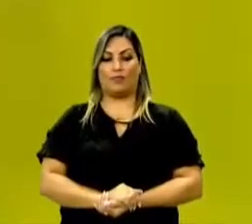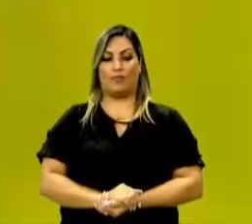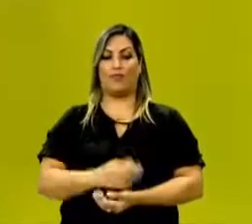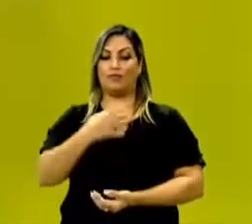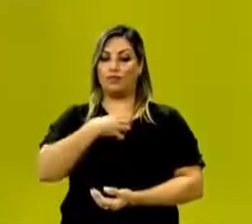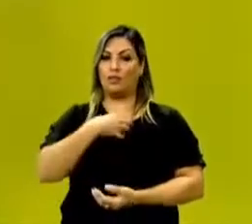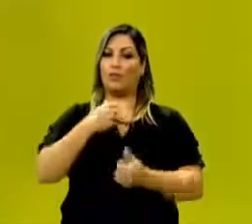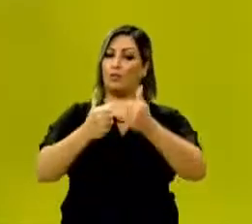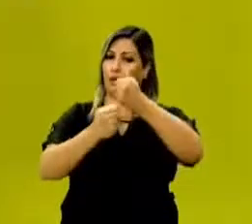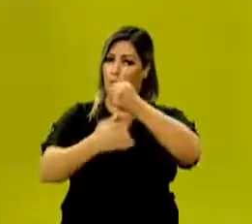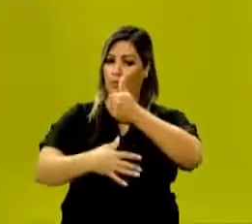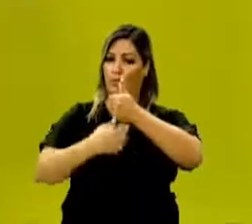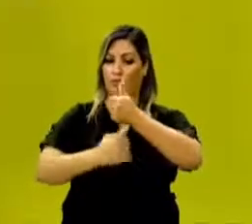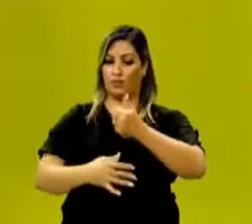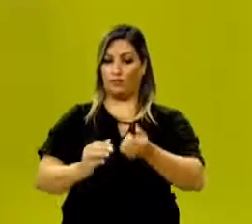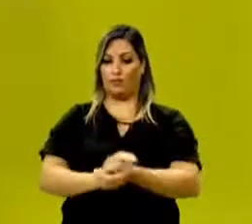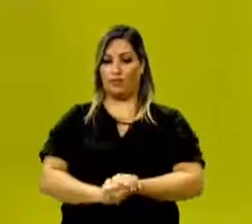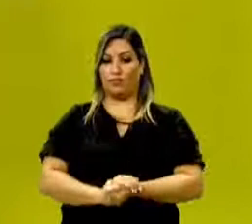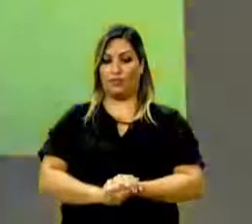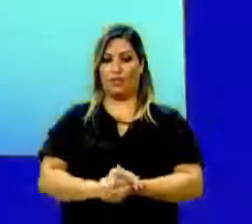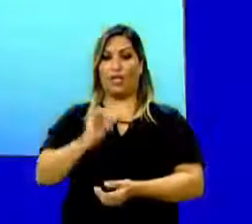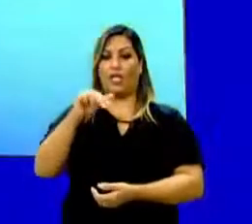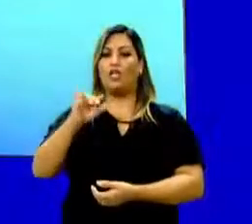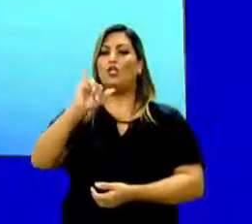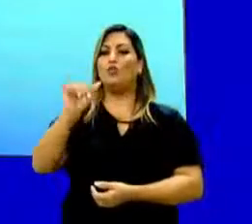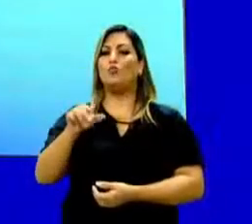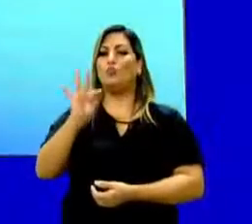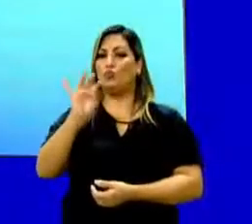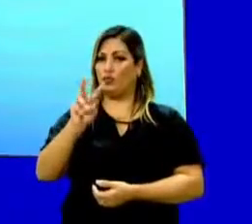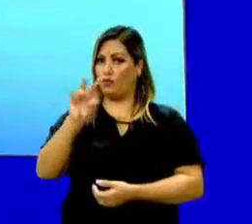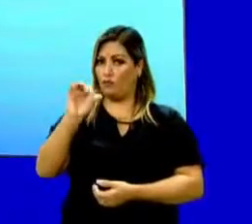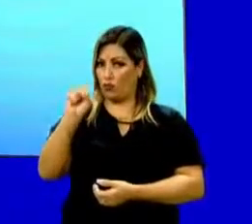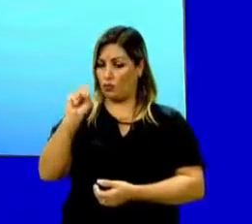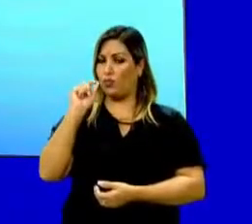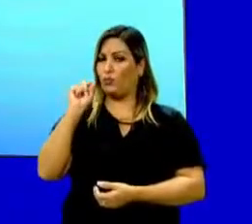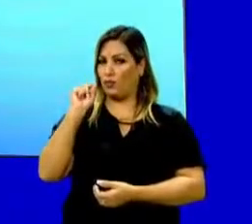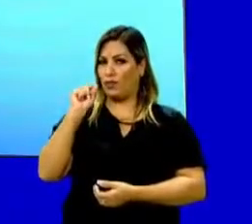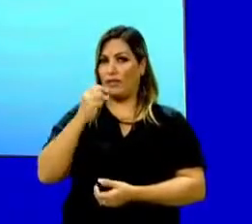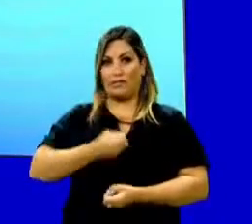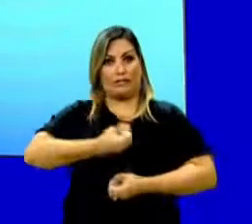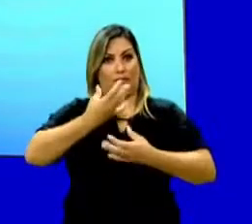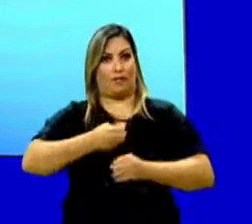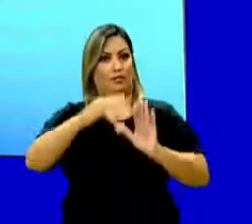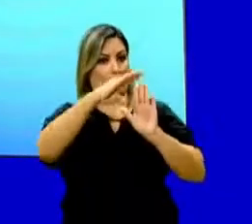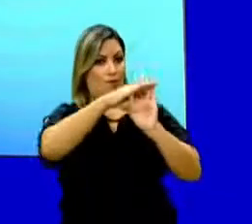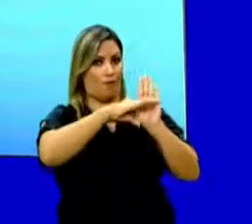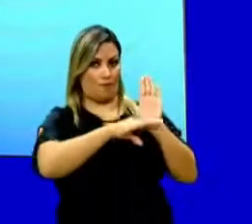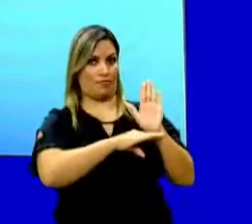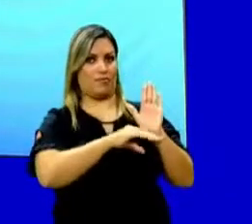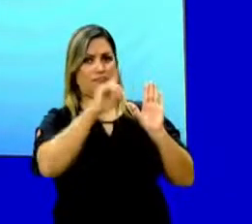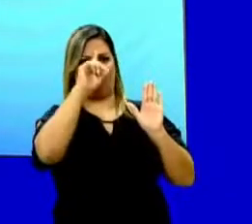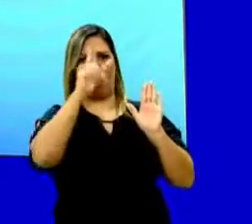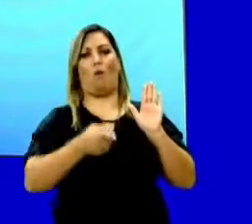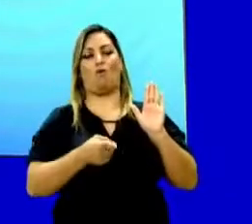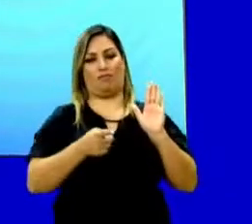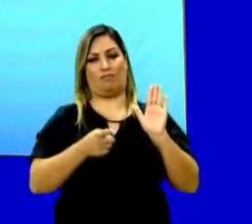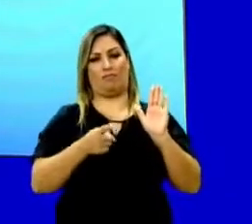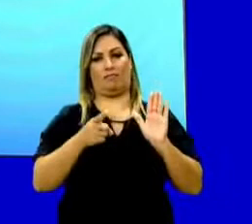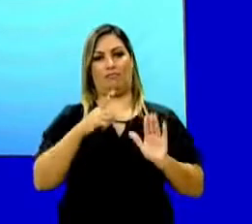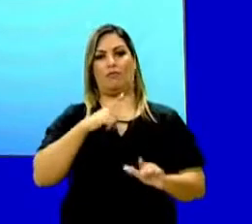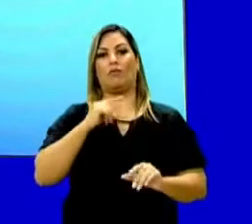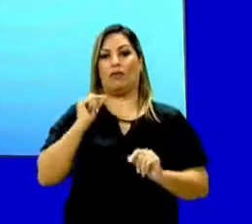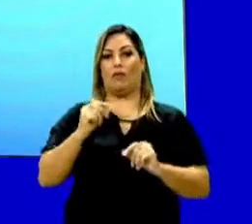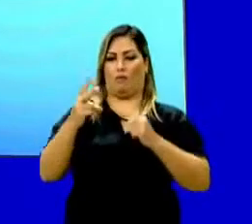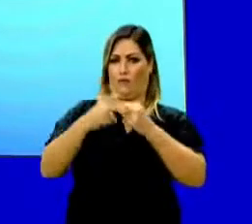de forma argumentativa. Já os textos injuntivos são aqueles que expressam ordem. Normalmente nós teremos sempre